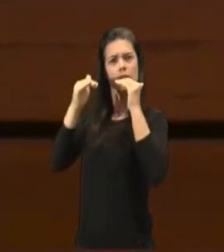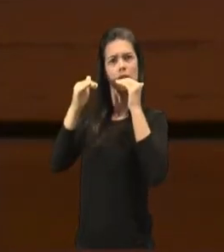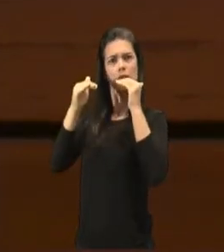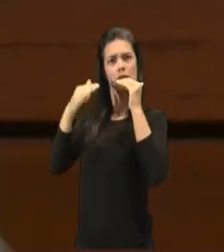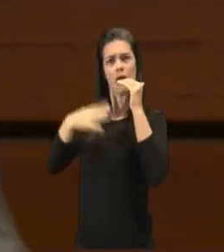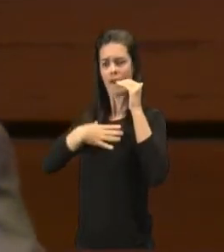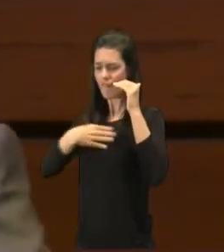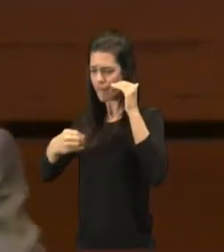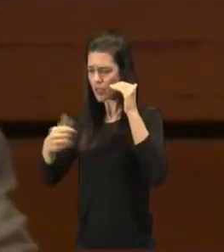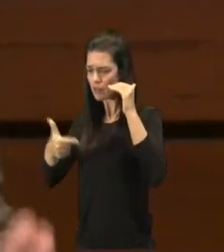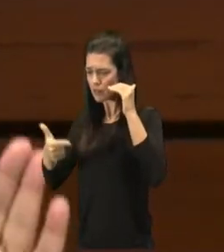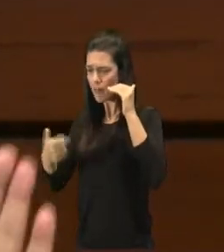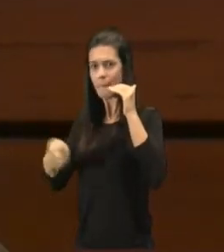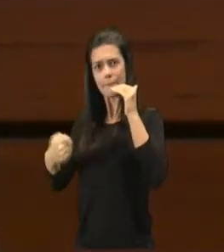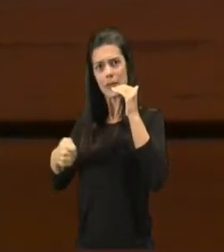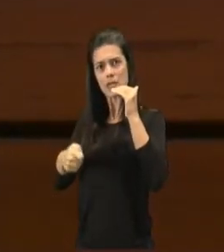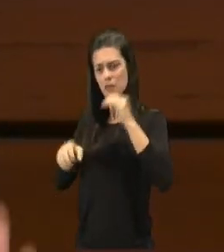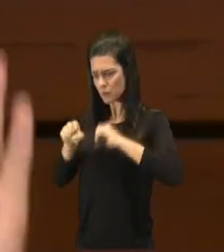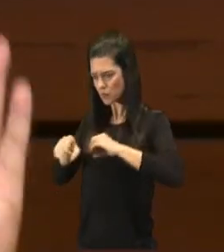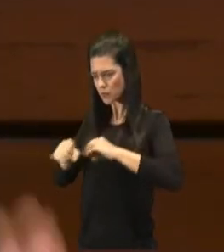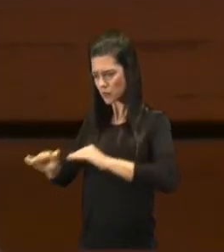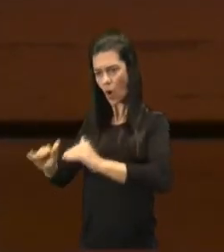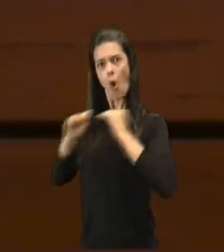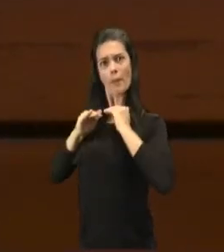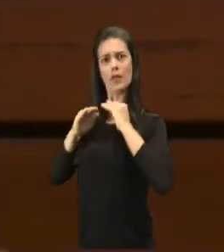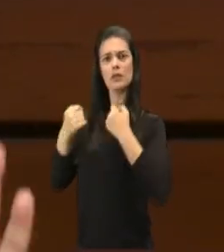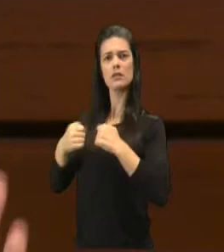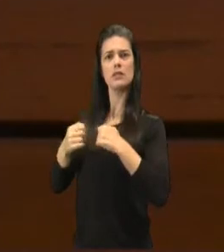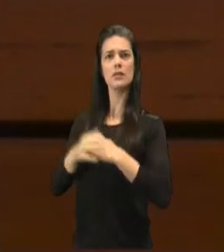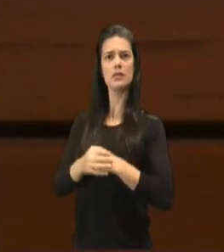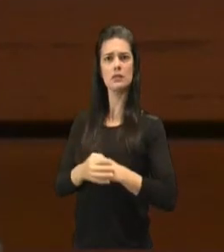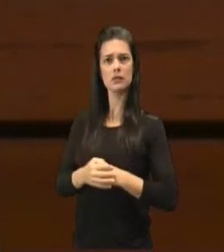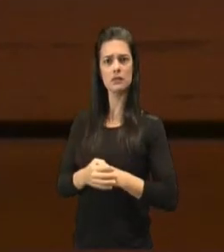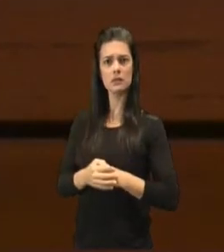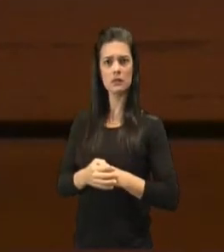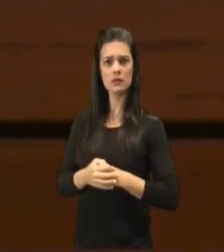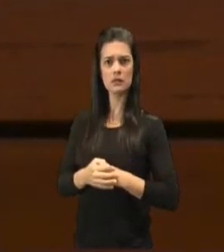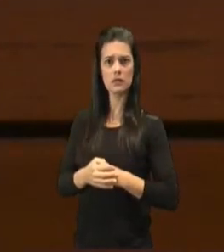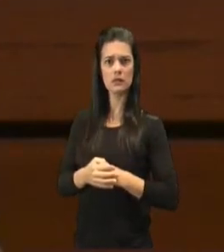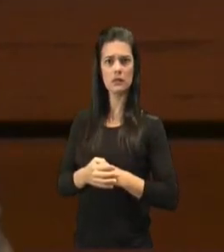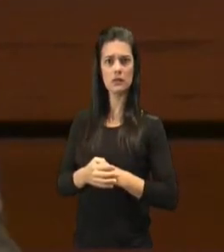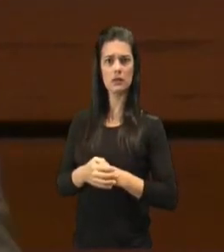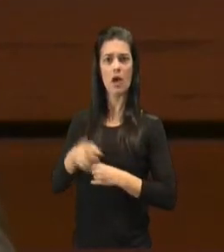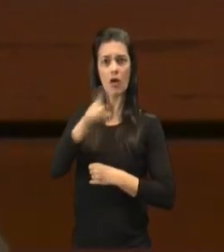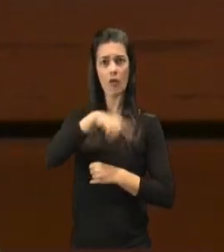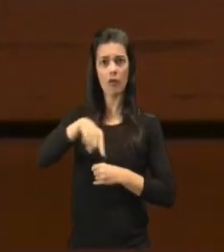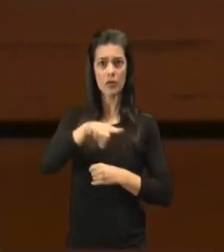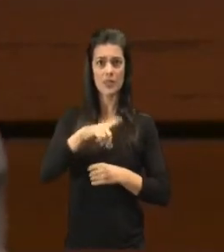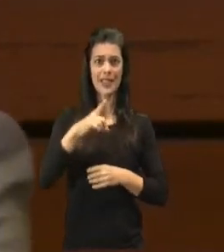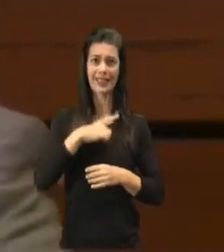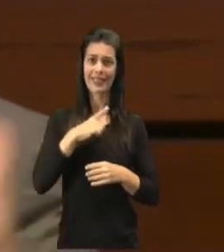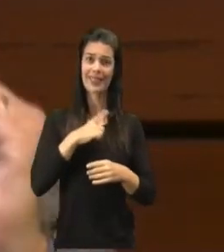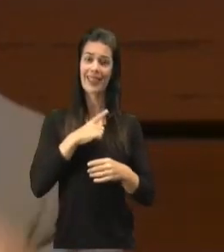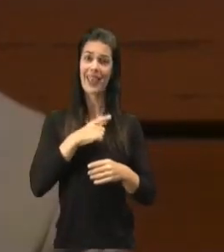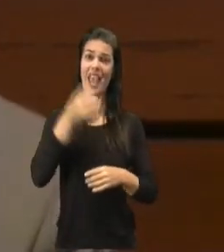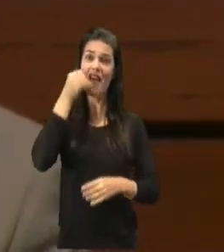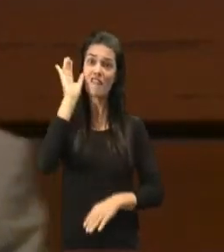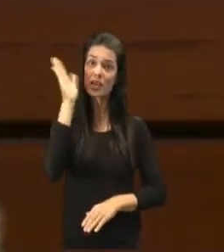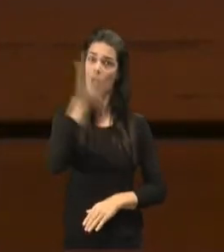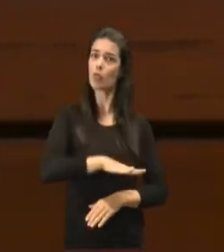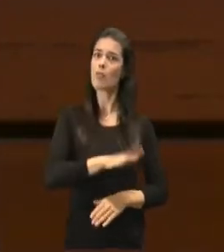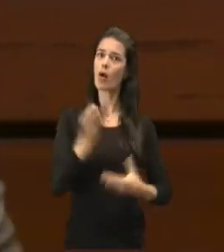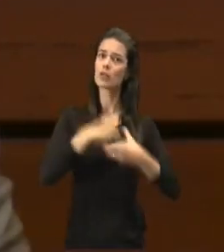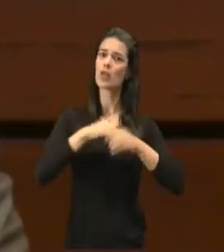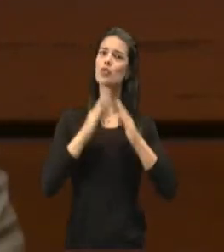tem feito com que haja um bloqueio, uma barreira de impedimento do mal a partir da sua autoridade, porque Deus outorgou a